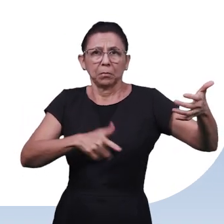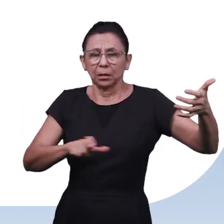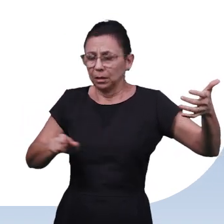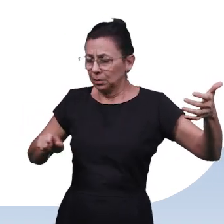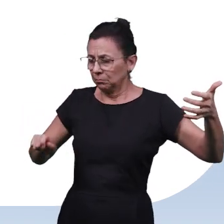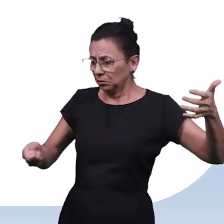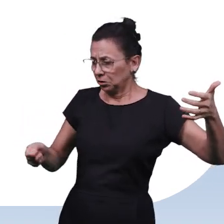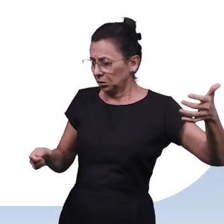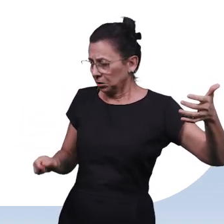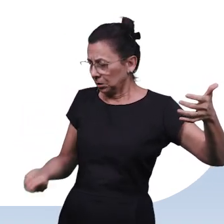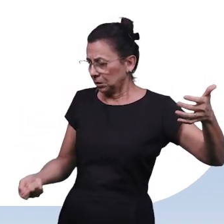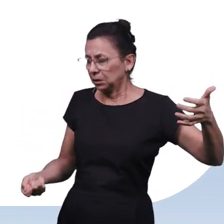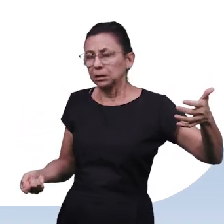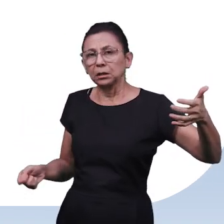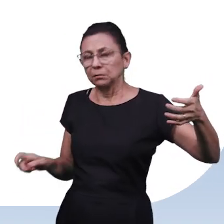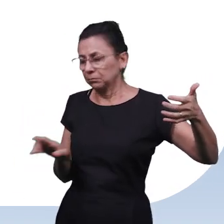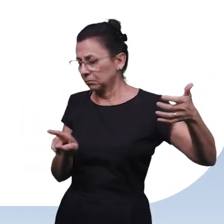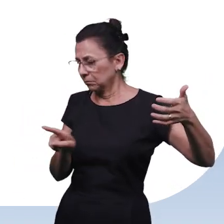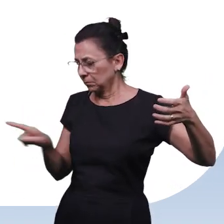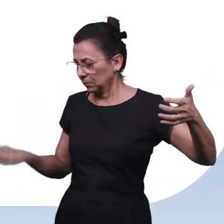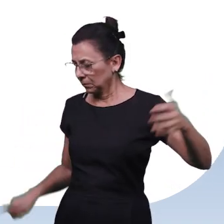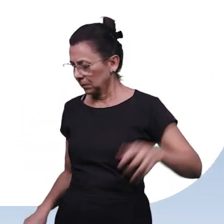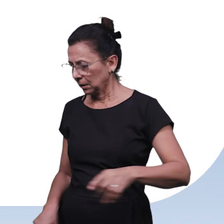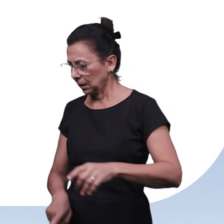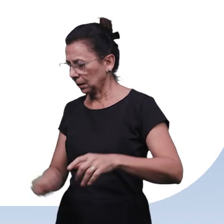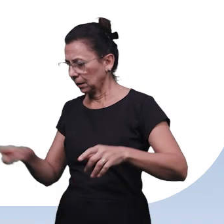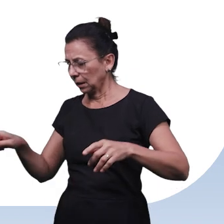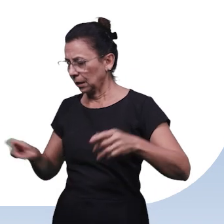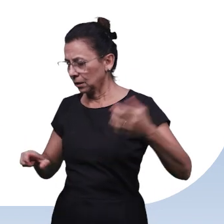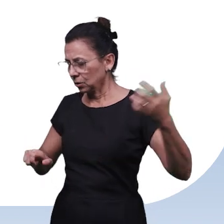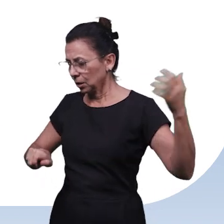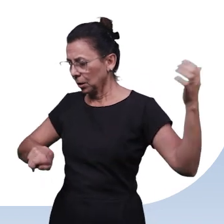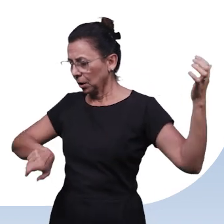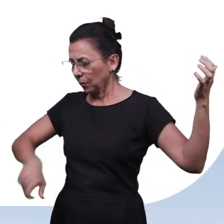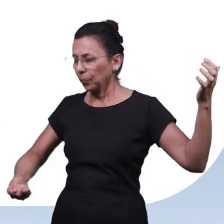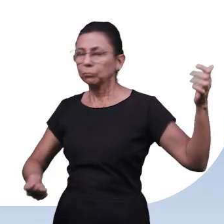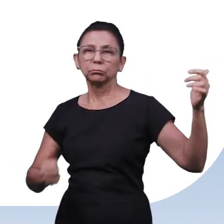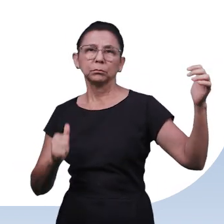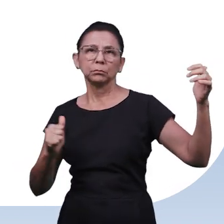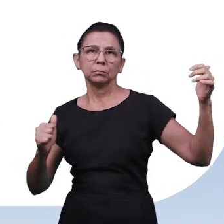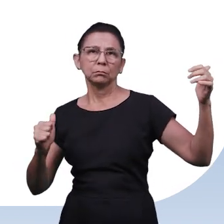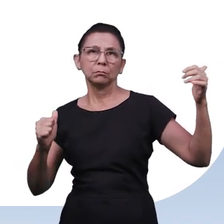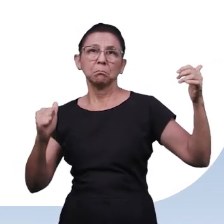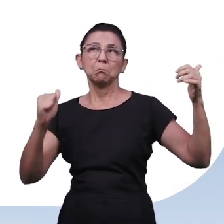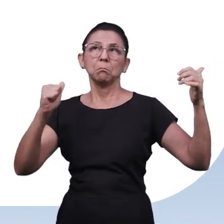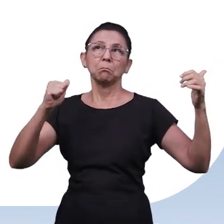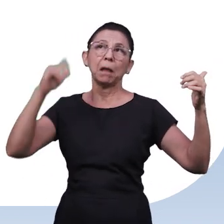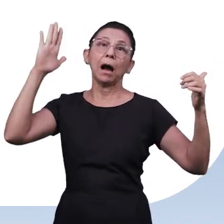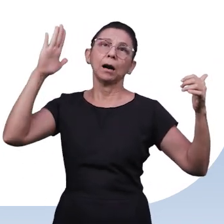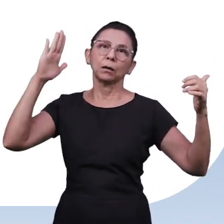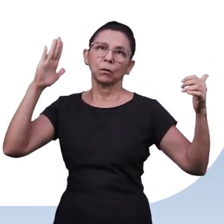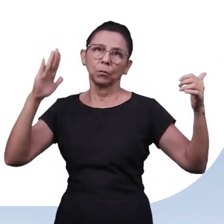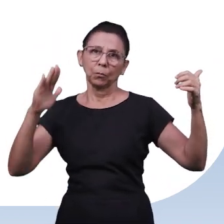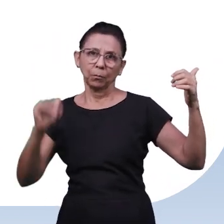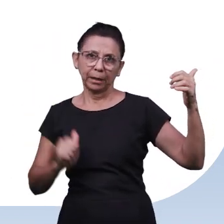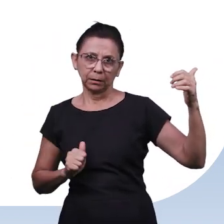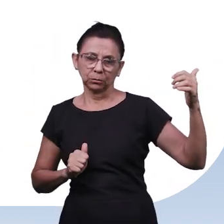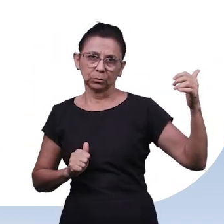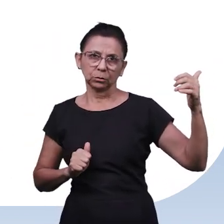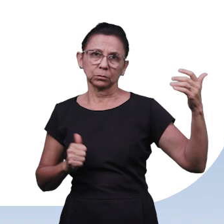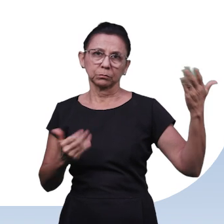de som, liga na caixa de som e amplifica o som desse instrumento. O